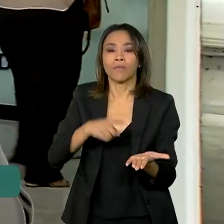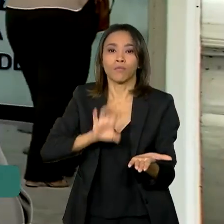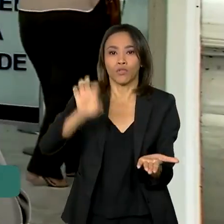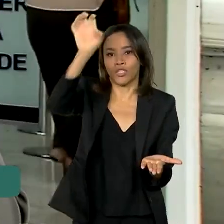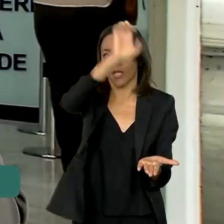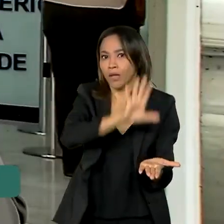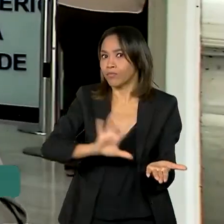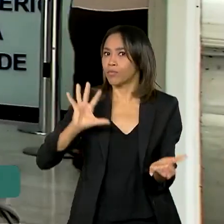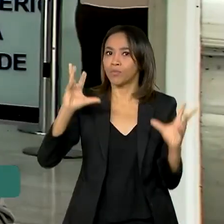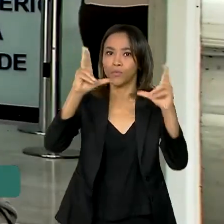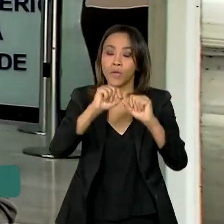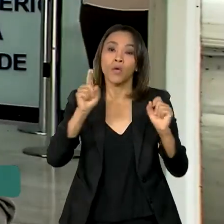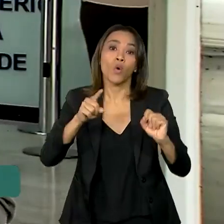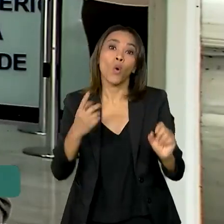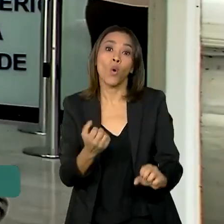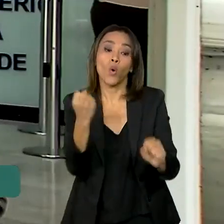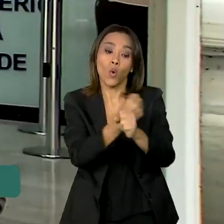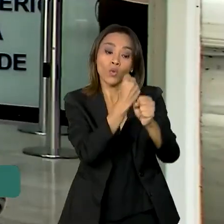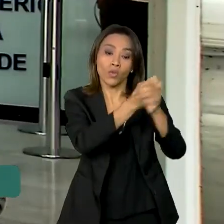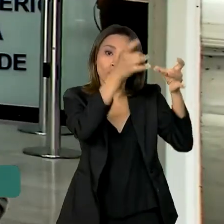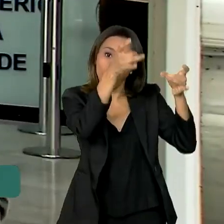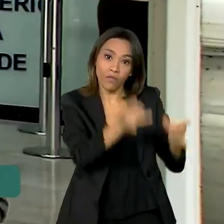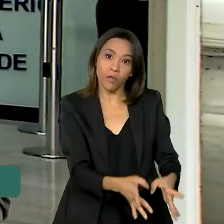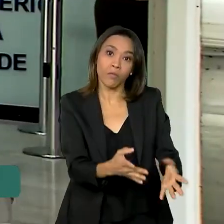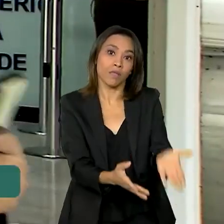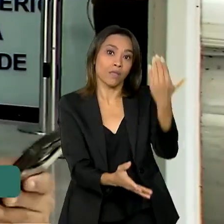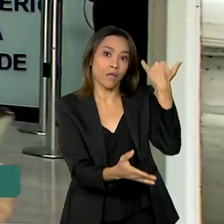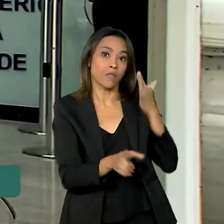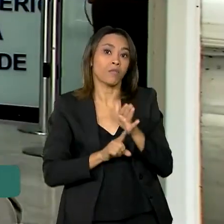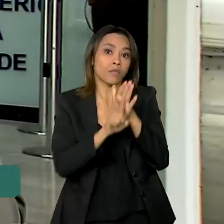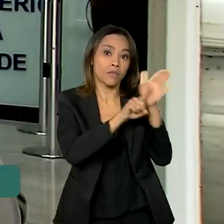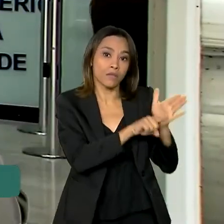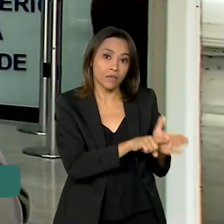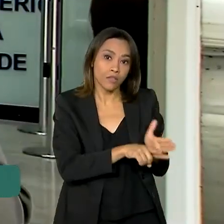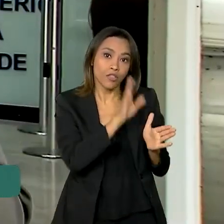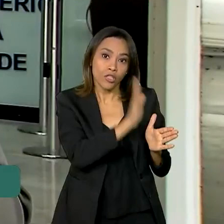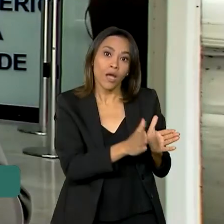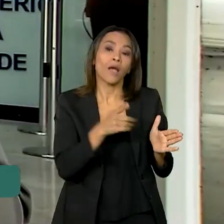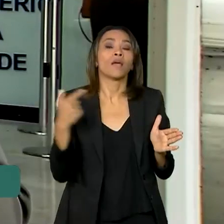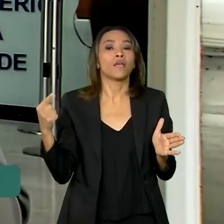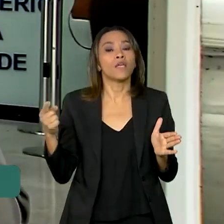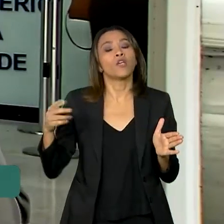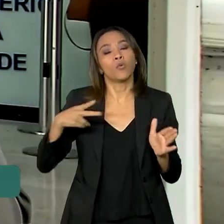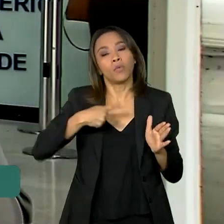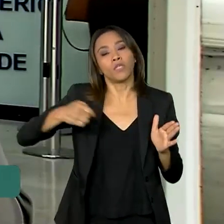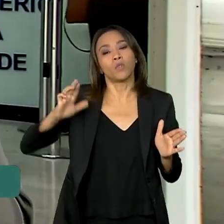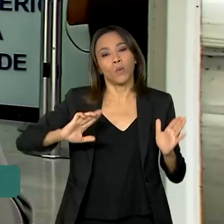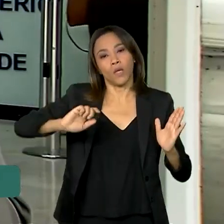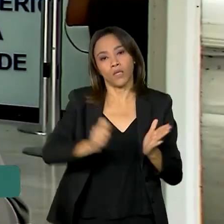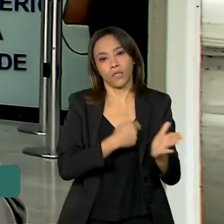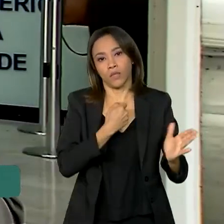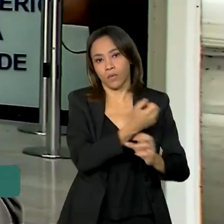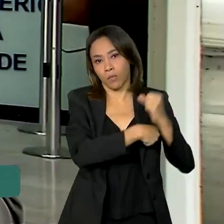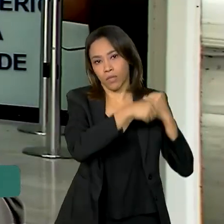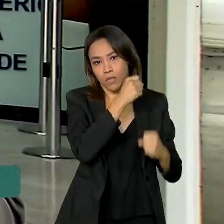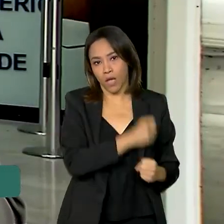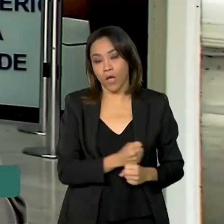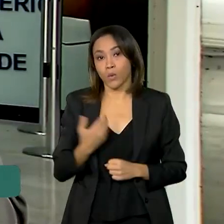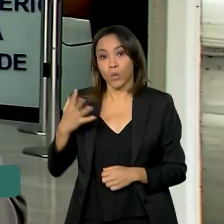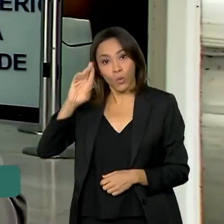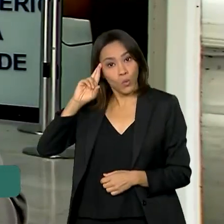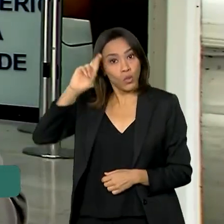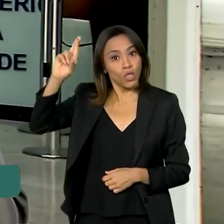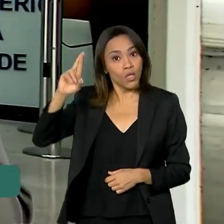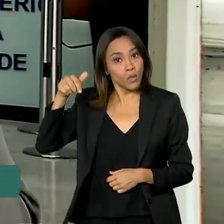Obras Inacabadas, que foi sancionado ano passado pelo presidente Lula, em novembro do ano passado. Segundo o diretor do Fundo Nacional de